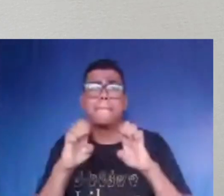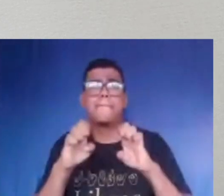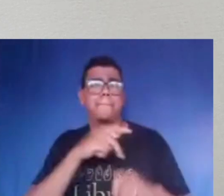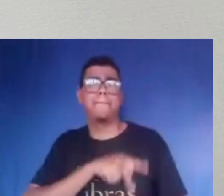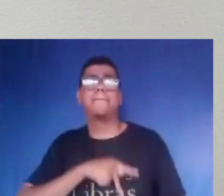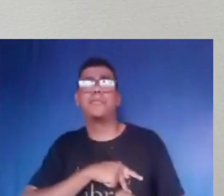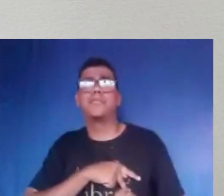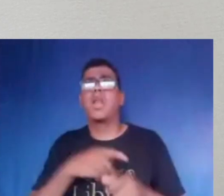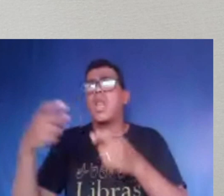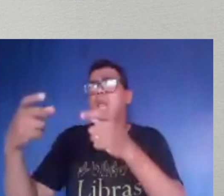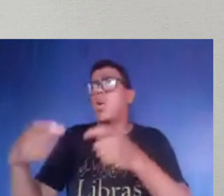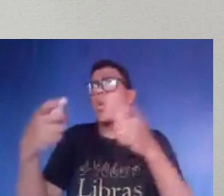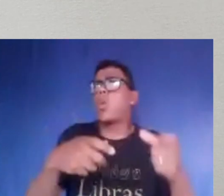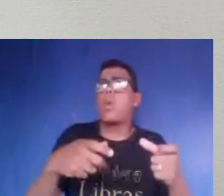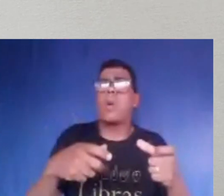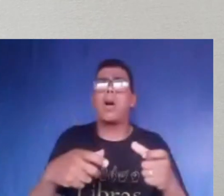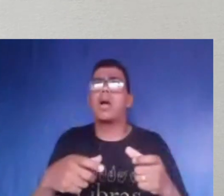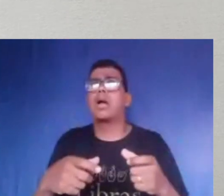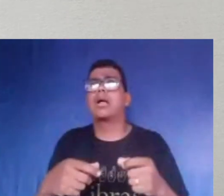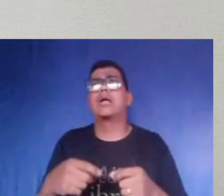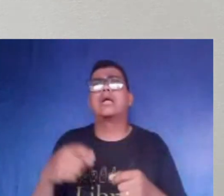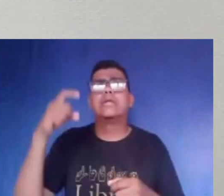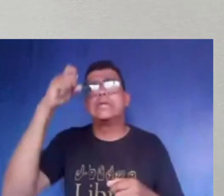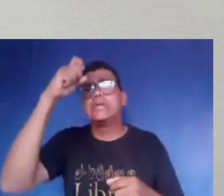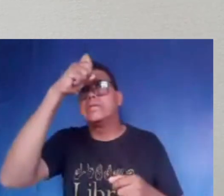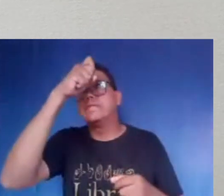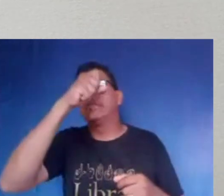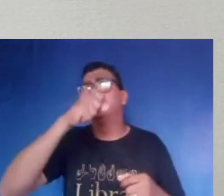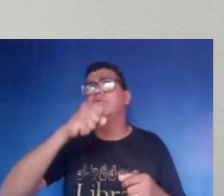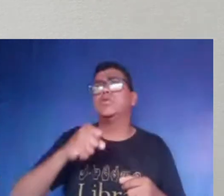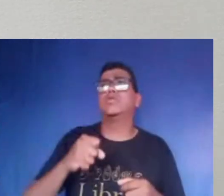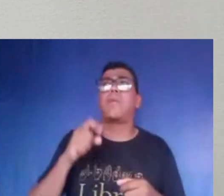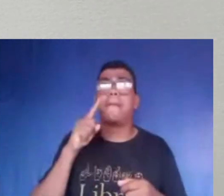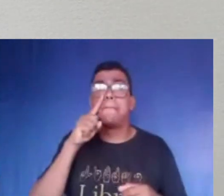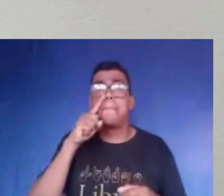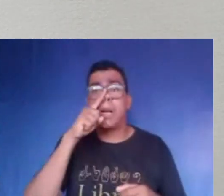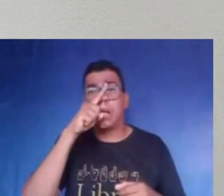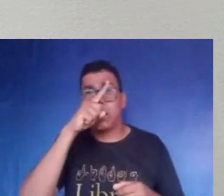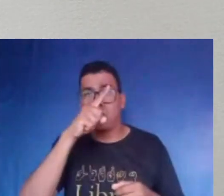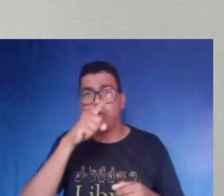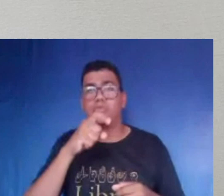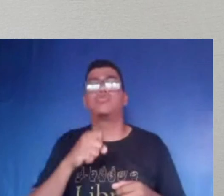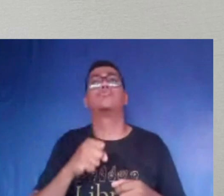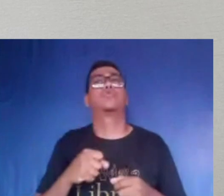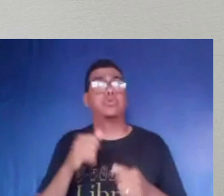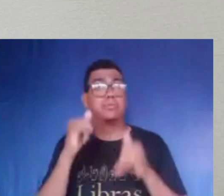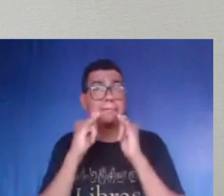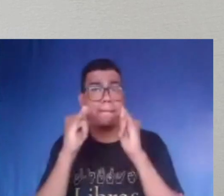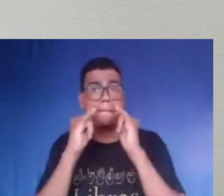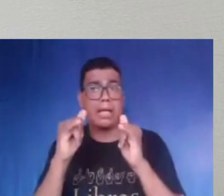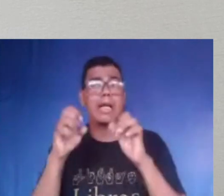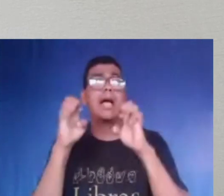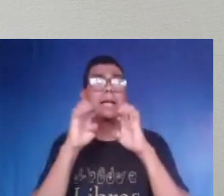inclusive arriscado, né, que eles levassem o evangelho, um risco de morte evidente. Hoje ainda no mundo existem situações e lugares em